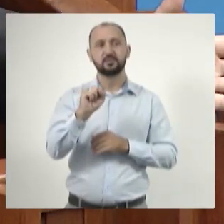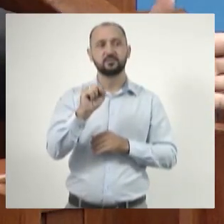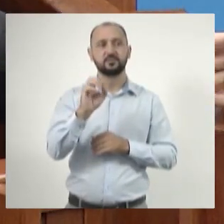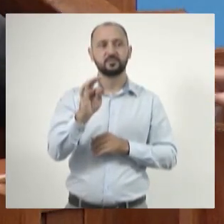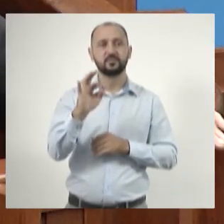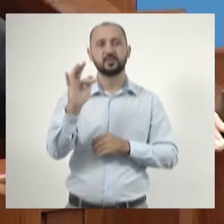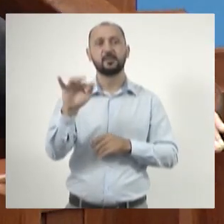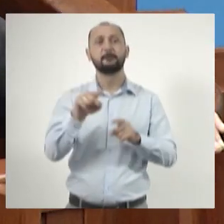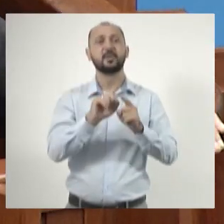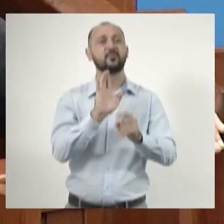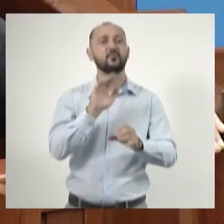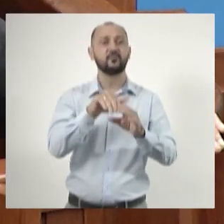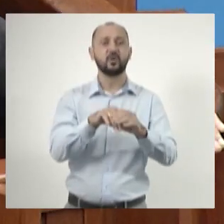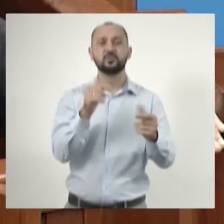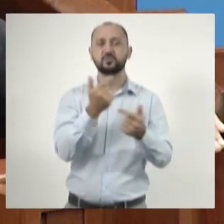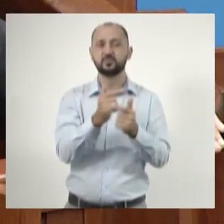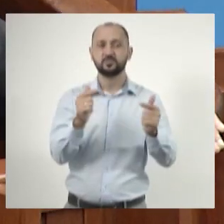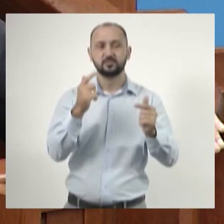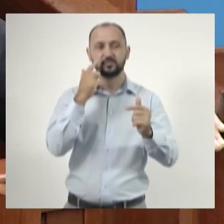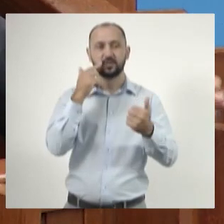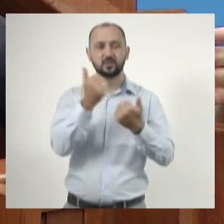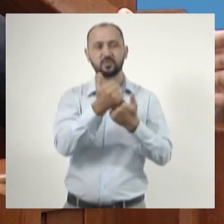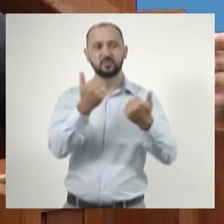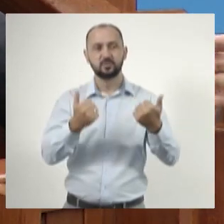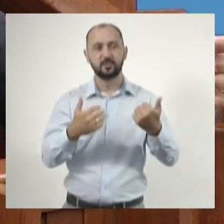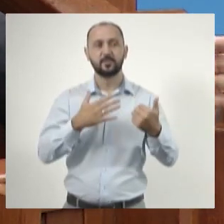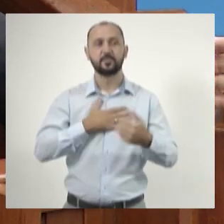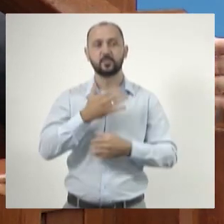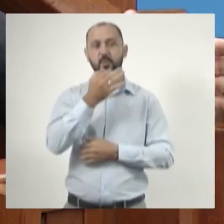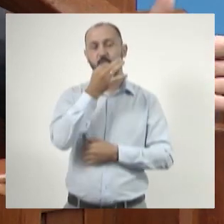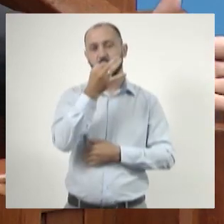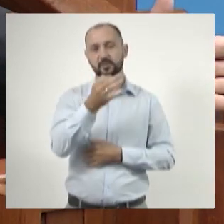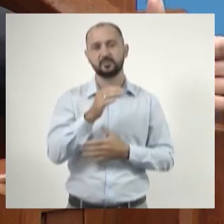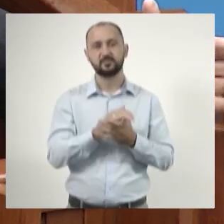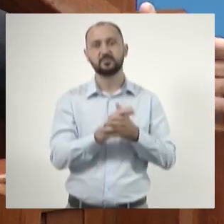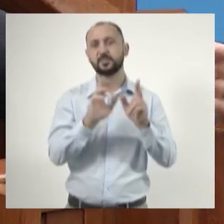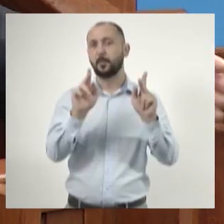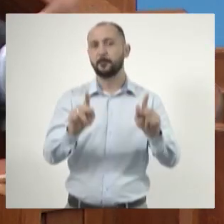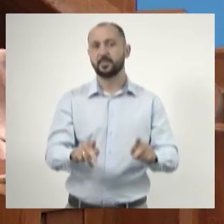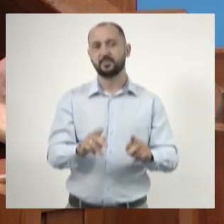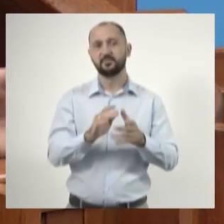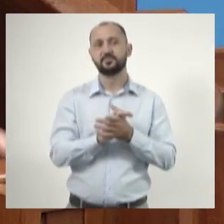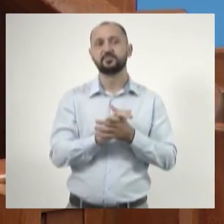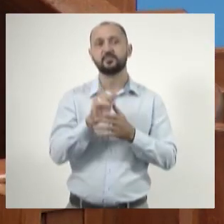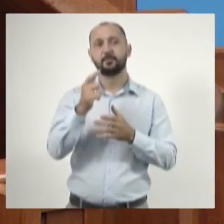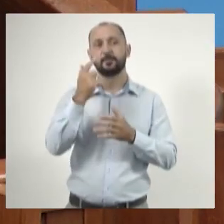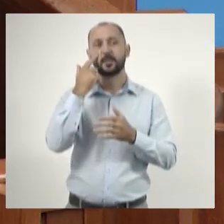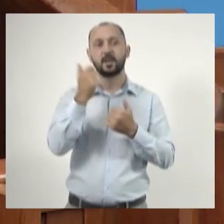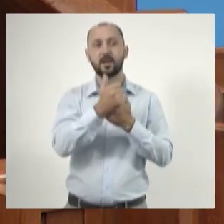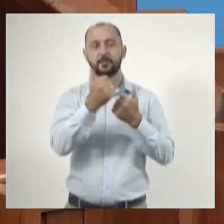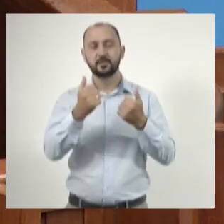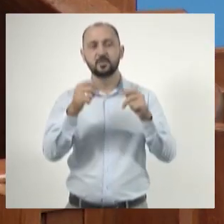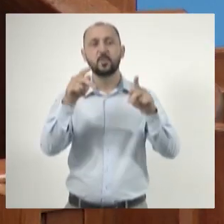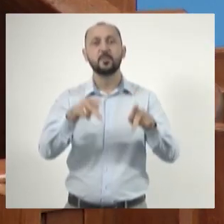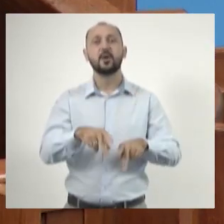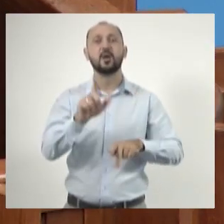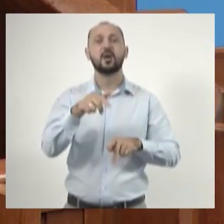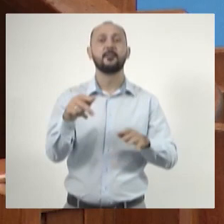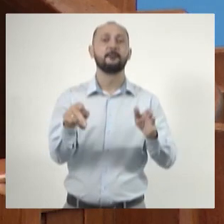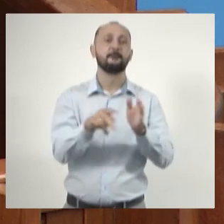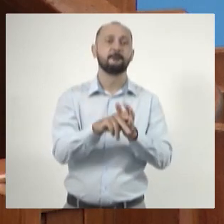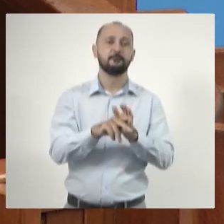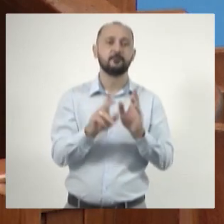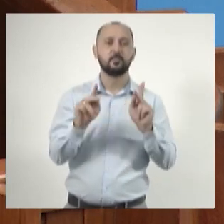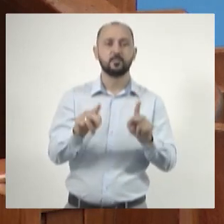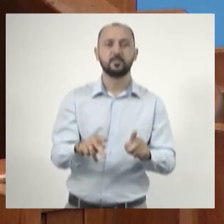que eles não têm voto. Eles não representam, na minha visão, o povo. Quem representa o povo é representante